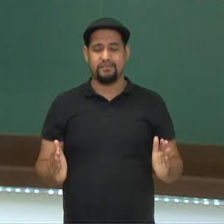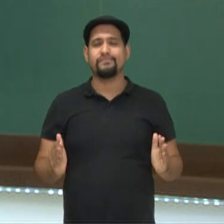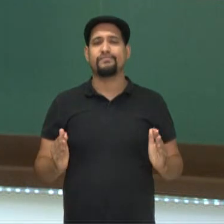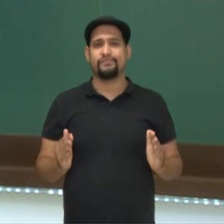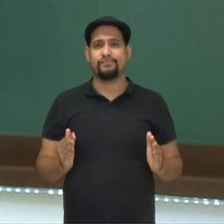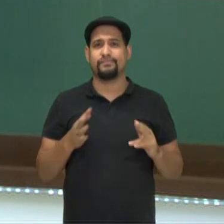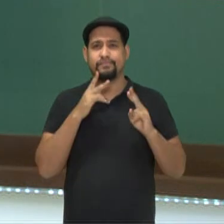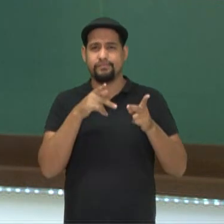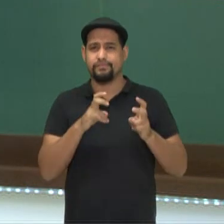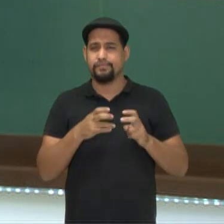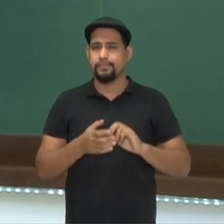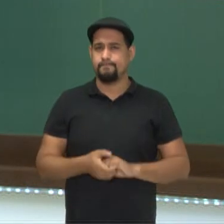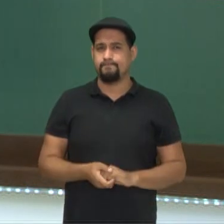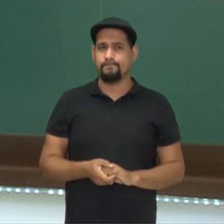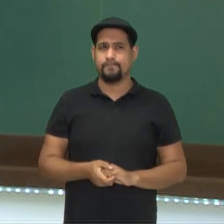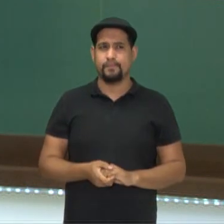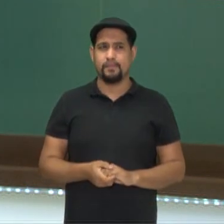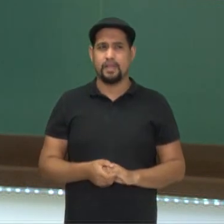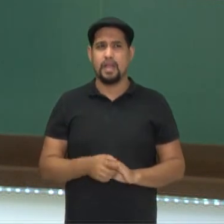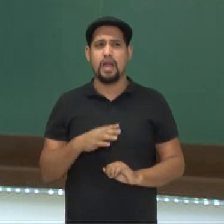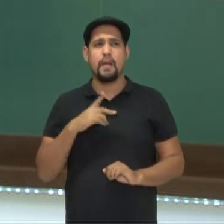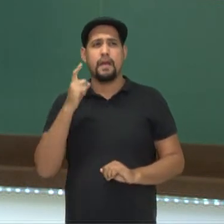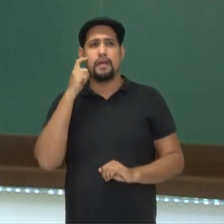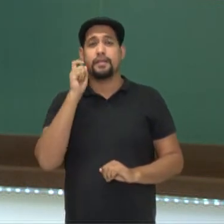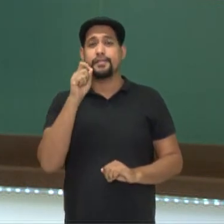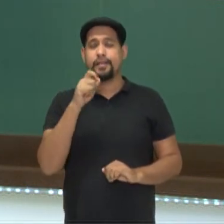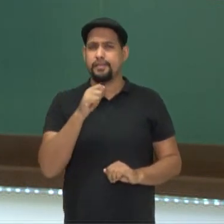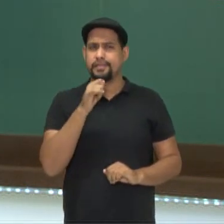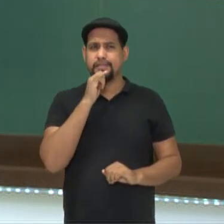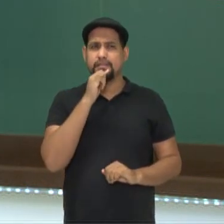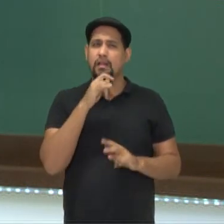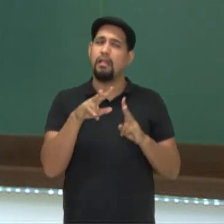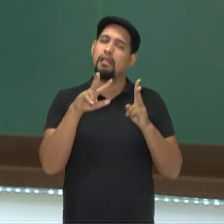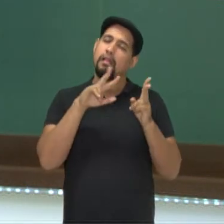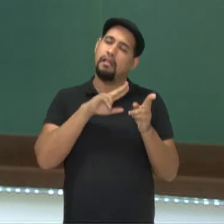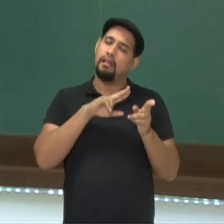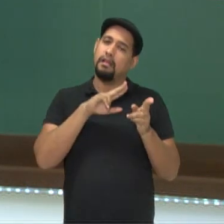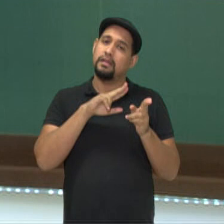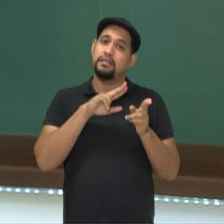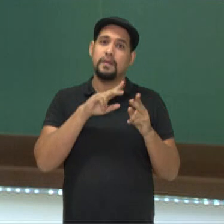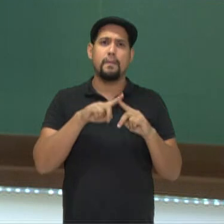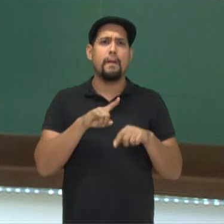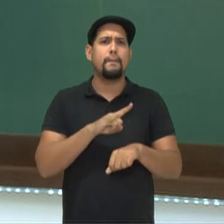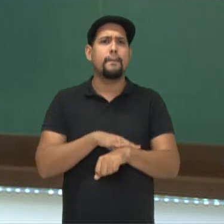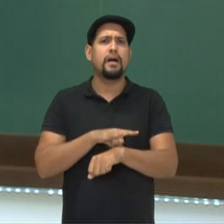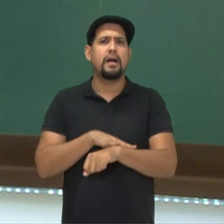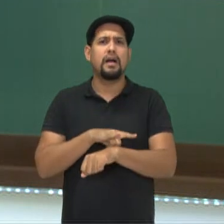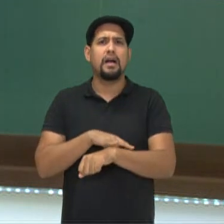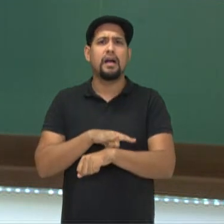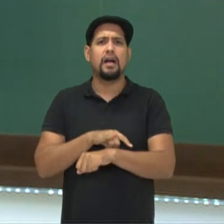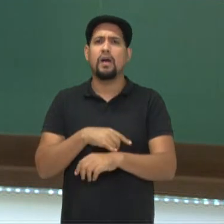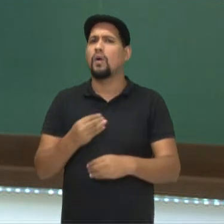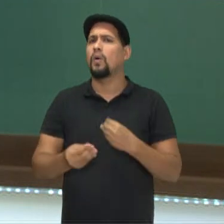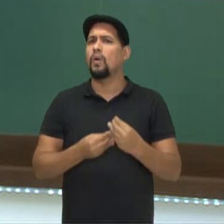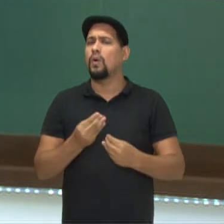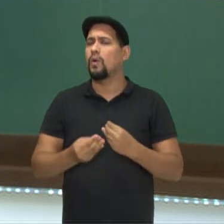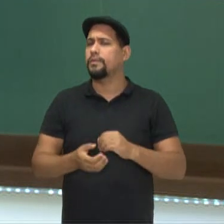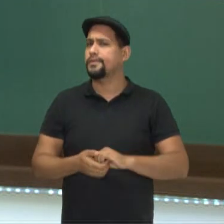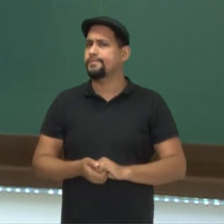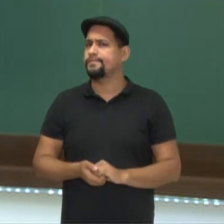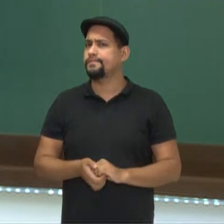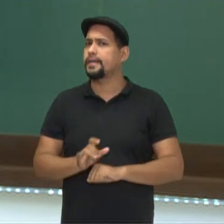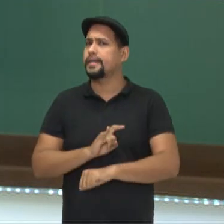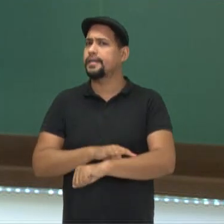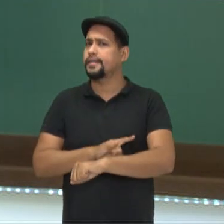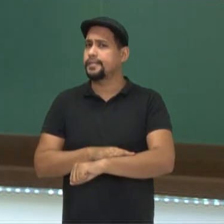comigo. A gente está pensando na barraca, estão dormindo ali, mas e o banheiro? Como é que eles dividem?